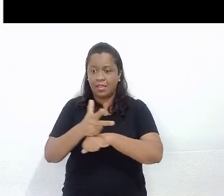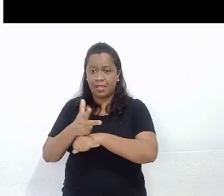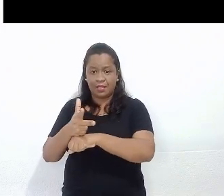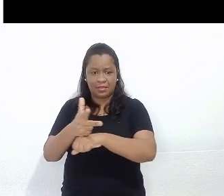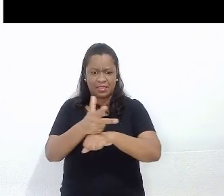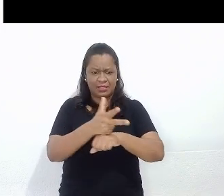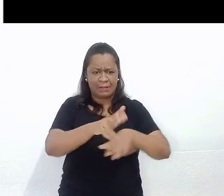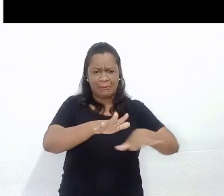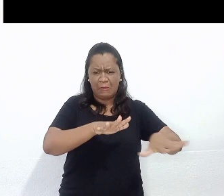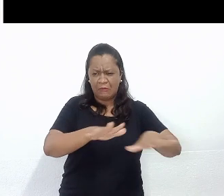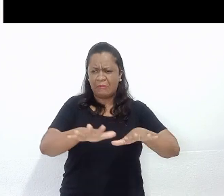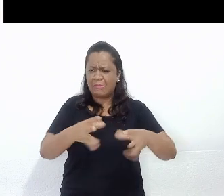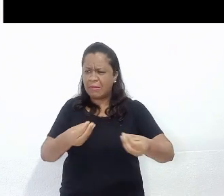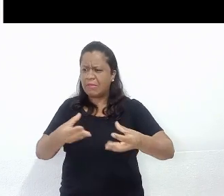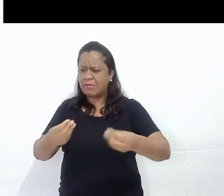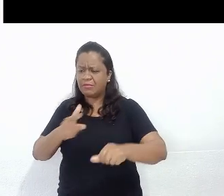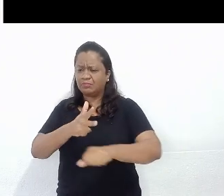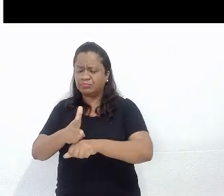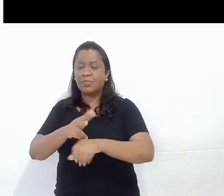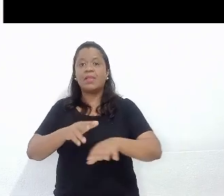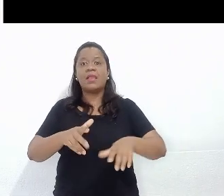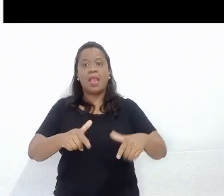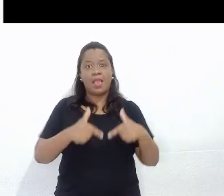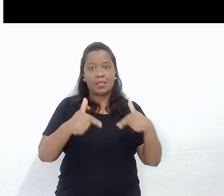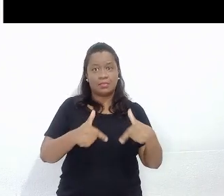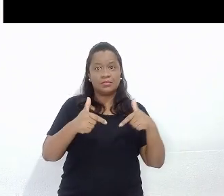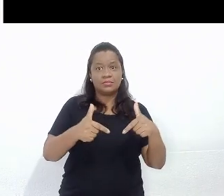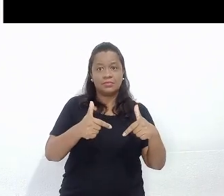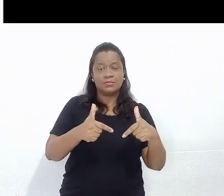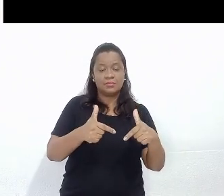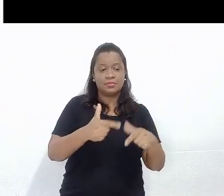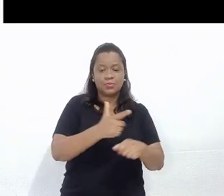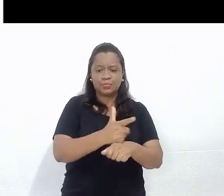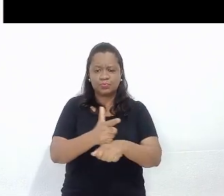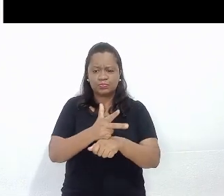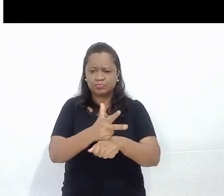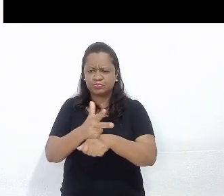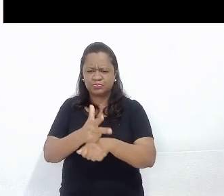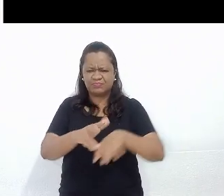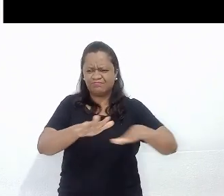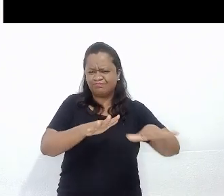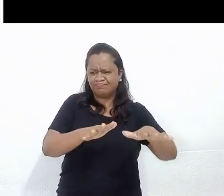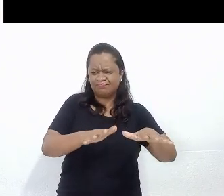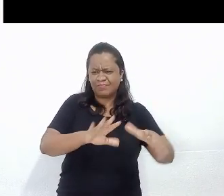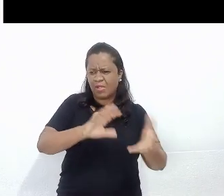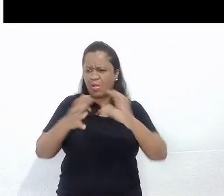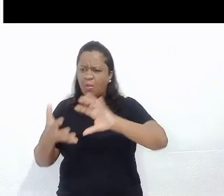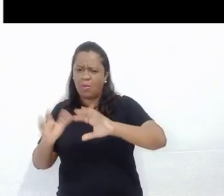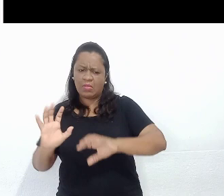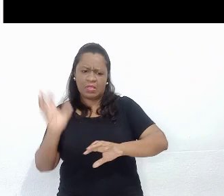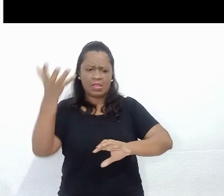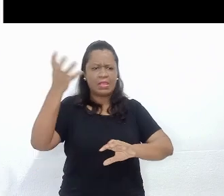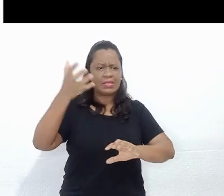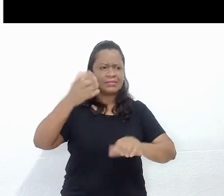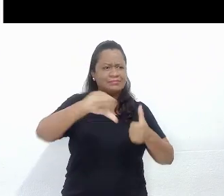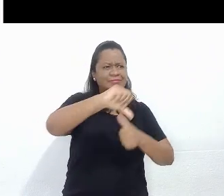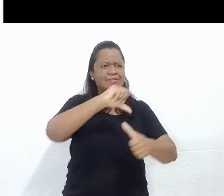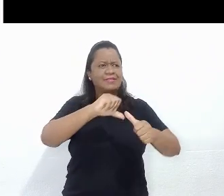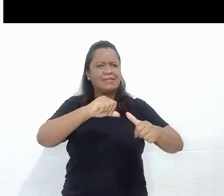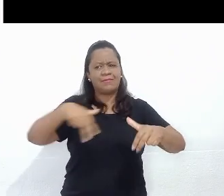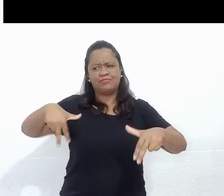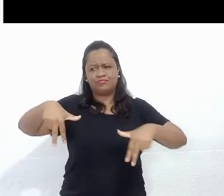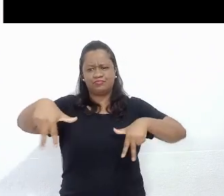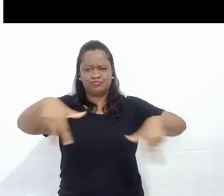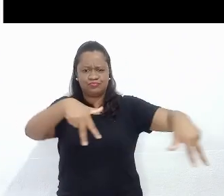seu filme, né? Filmes de ação, geralmente, a câmera se movimenta muito, acontece uma coisa, outra, vira para cá, vira para lá, o personagem se